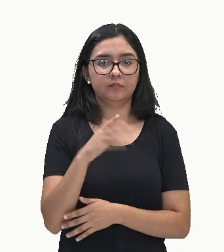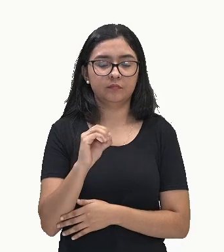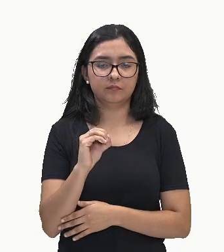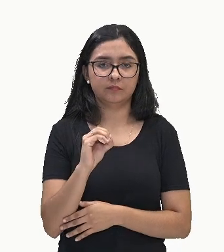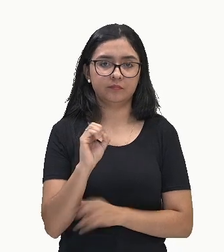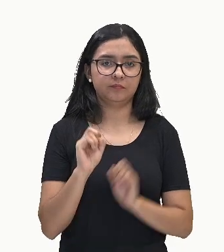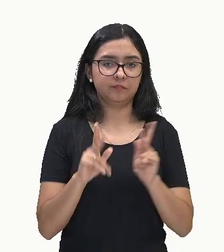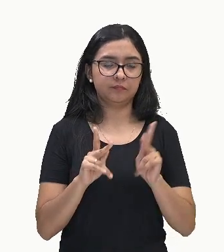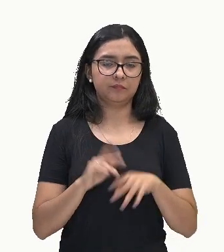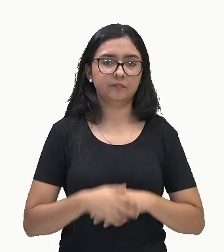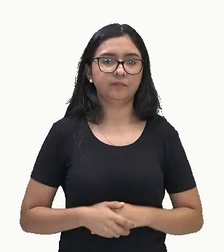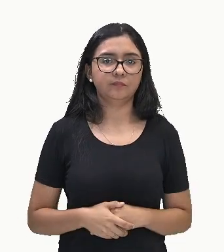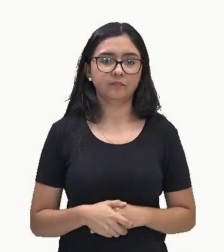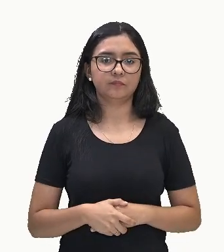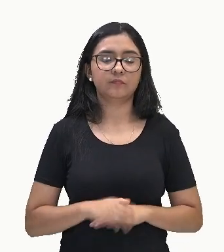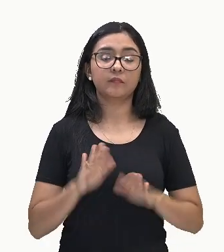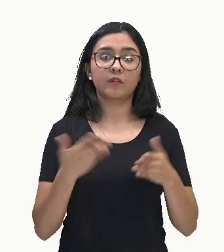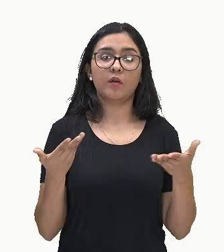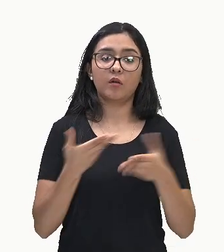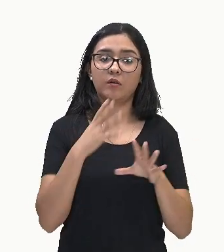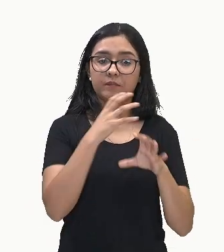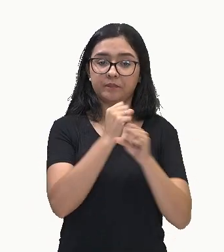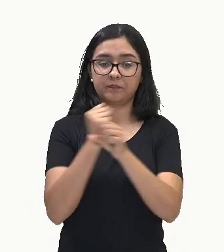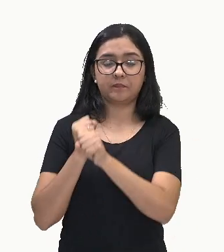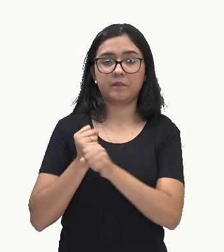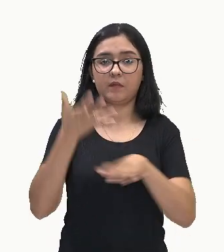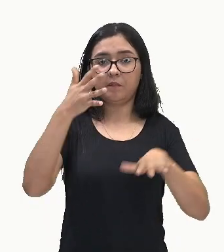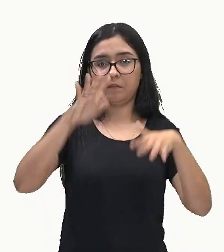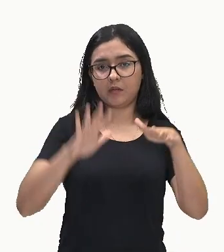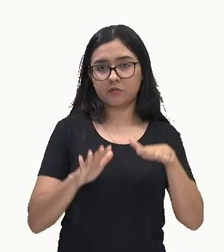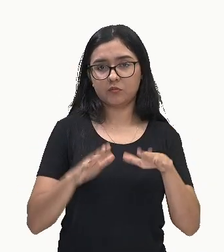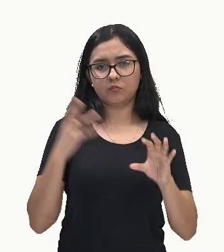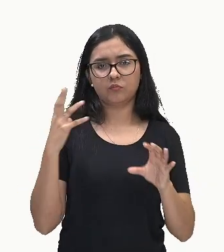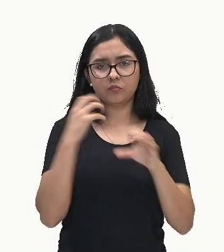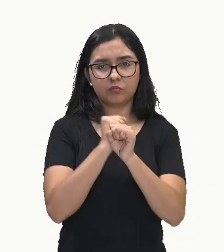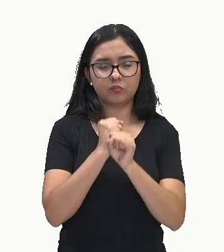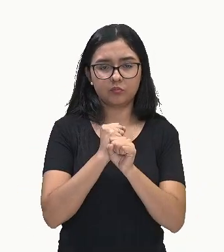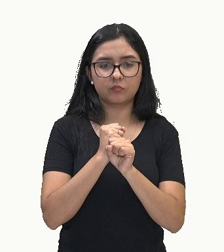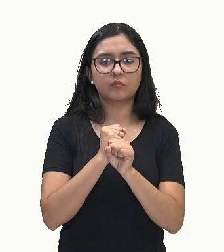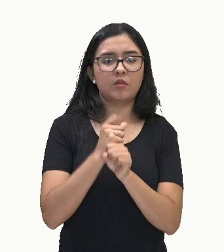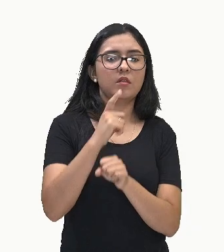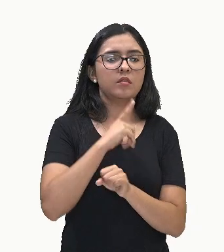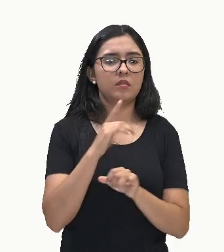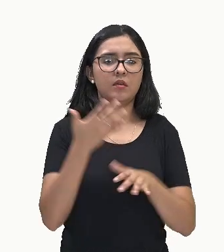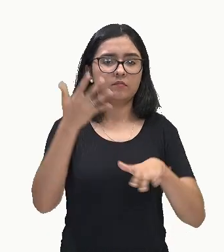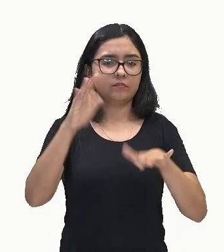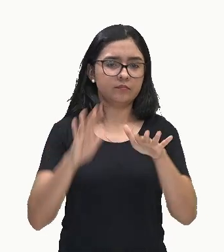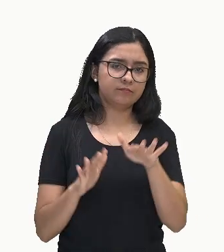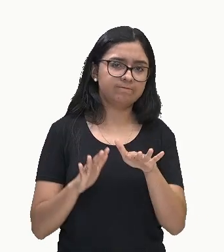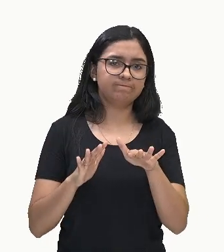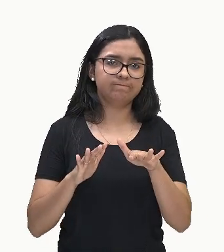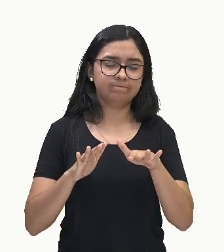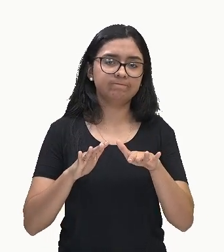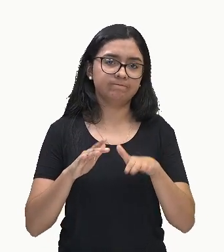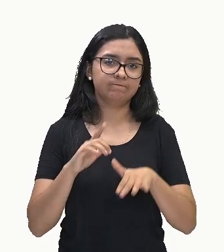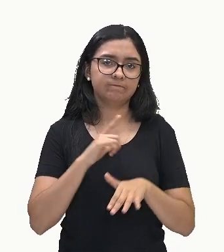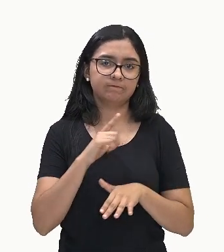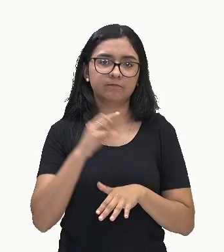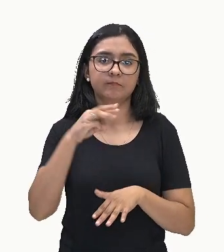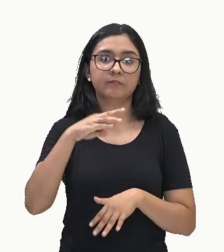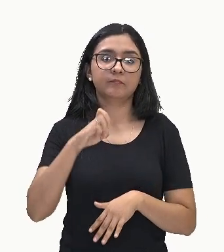então nós vamos calcular aqui a média o total né Observe que na verdade Aqui nós temos uma média ponderada